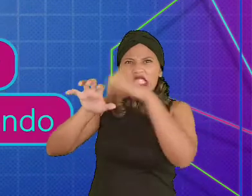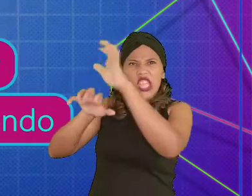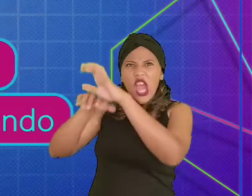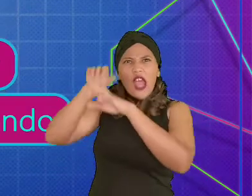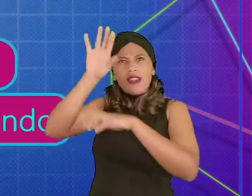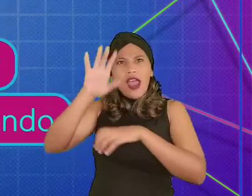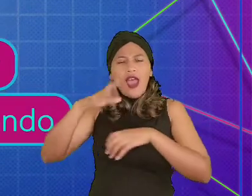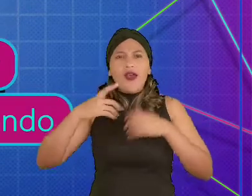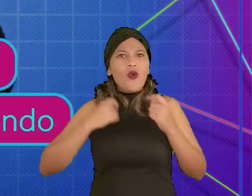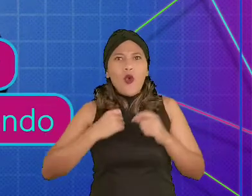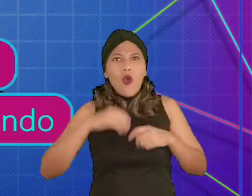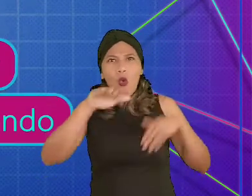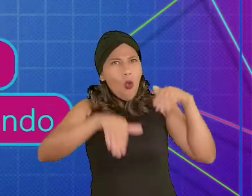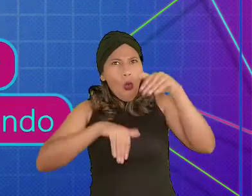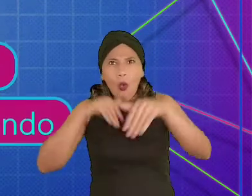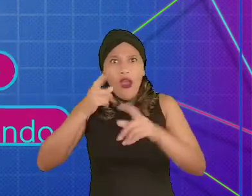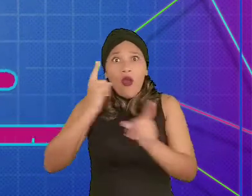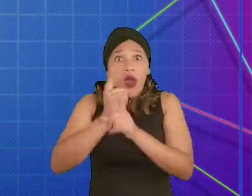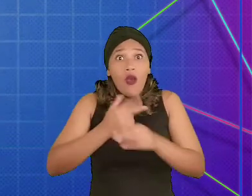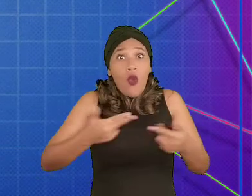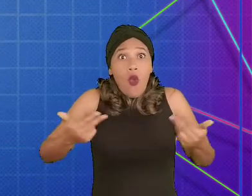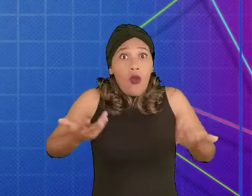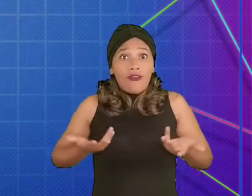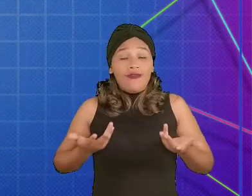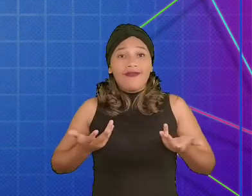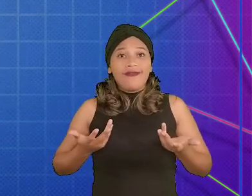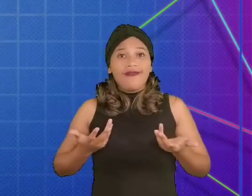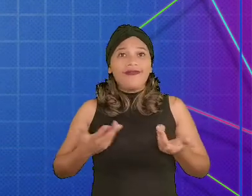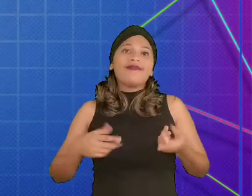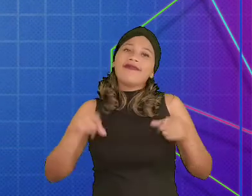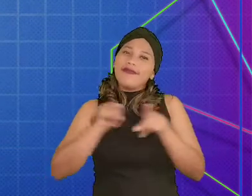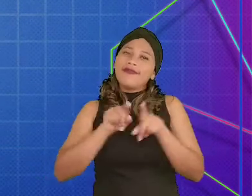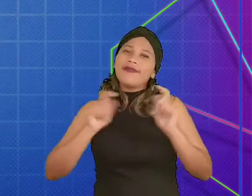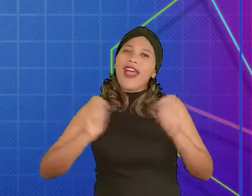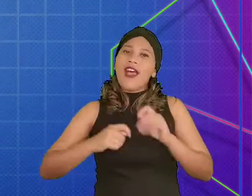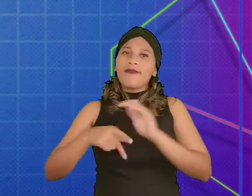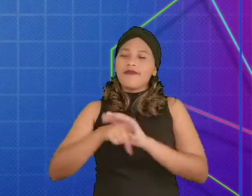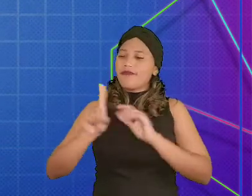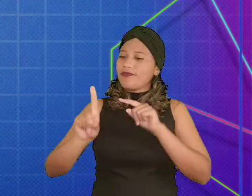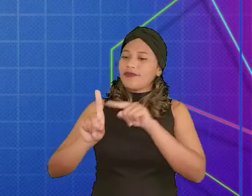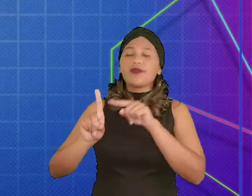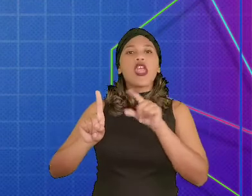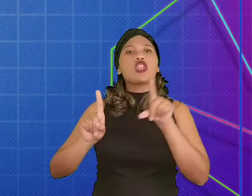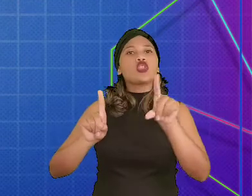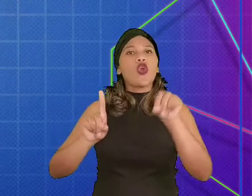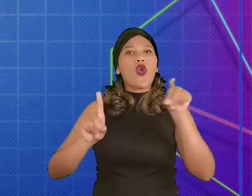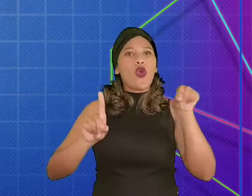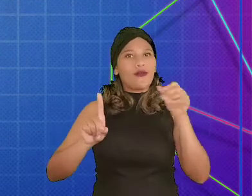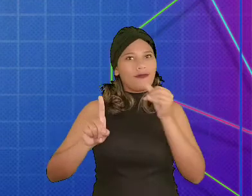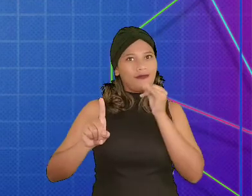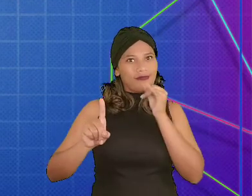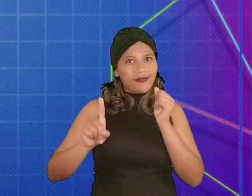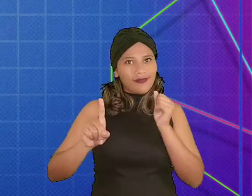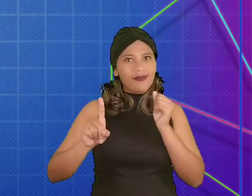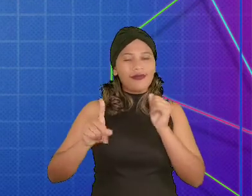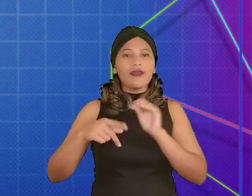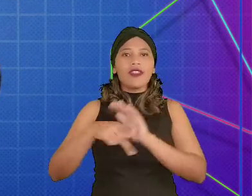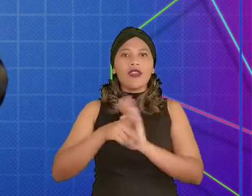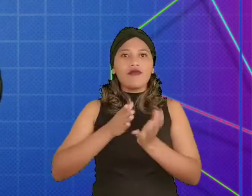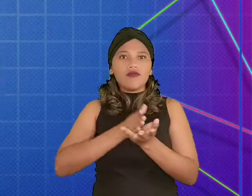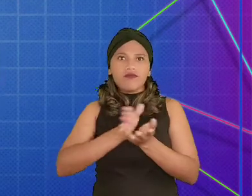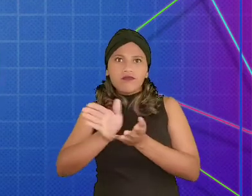escalar, nadar, fugir, encontrar alguma coisa. Além disso, você pode fazer o jogador ter que fazer escolhas, por exemplo, ao construir